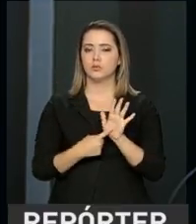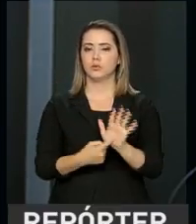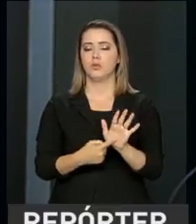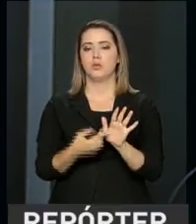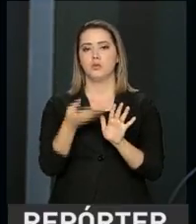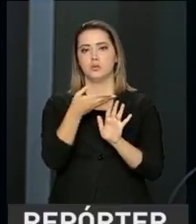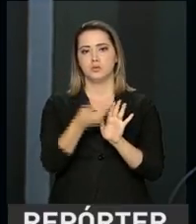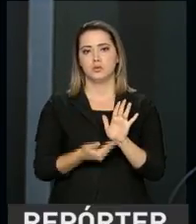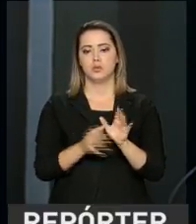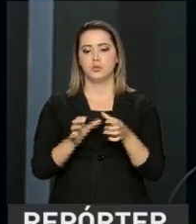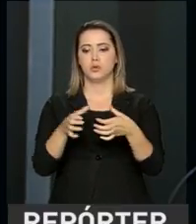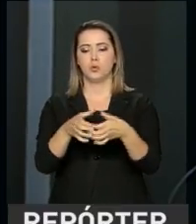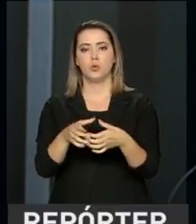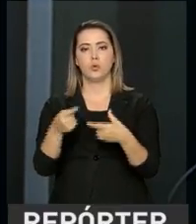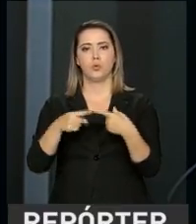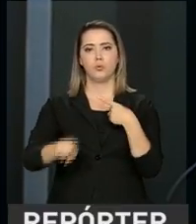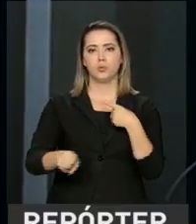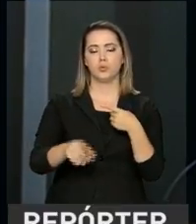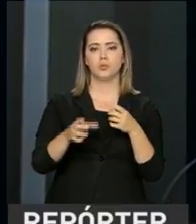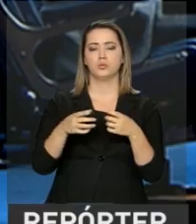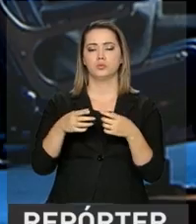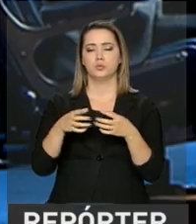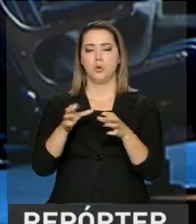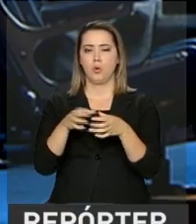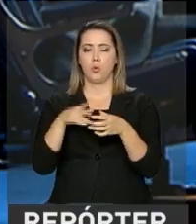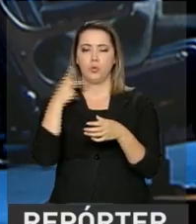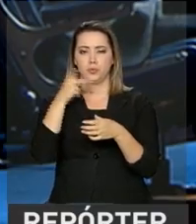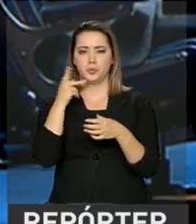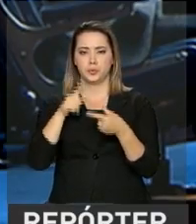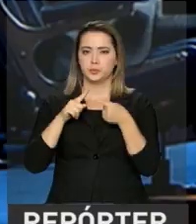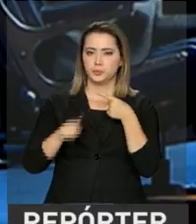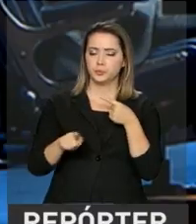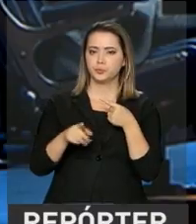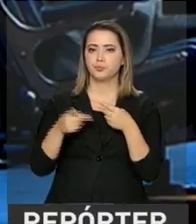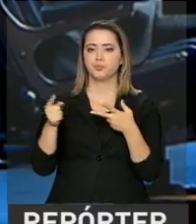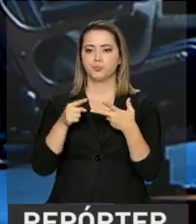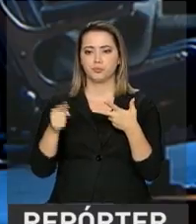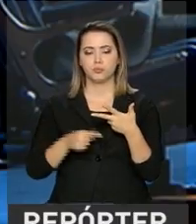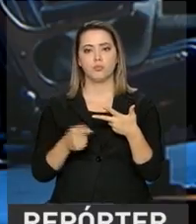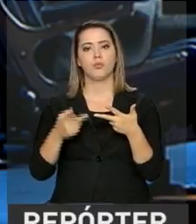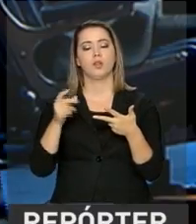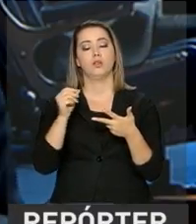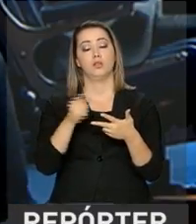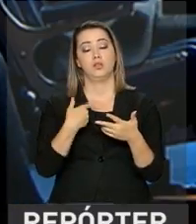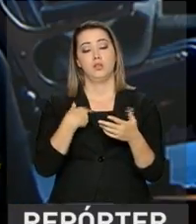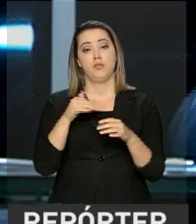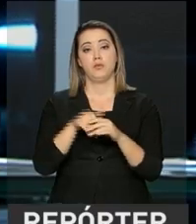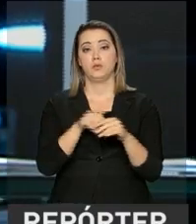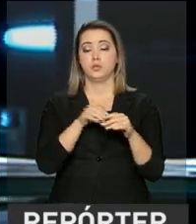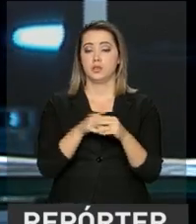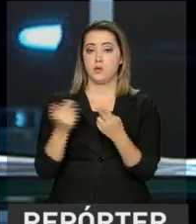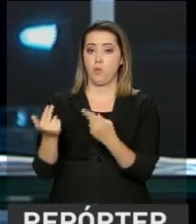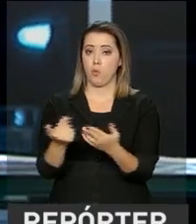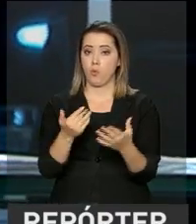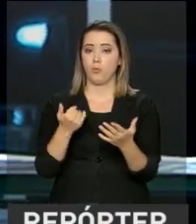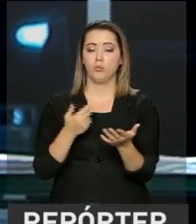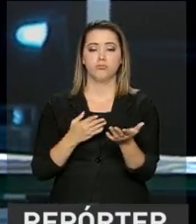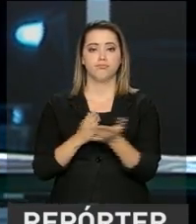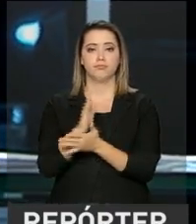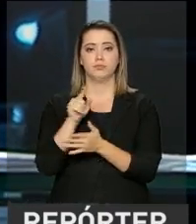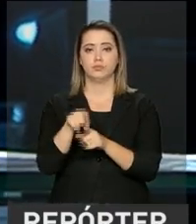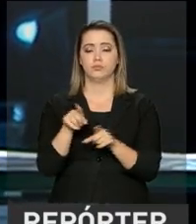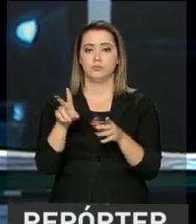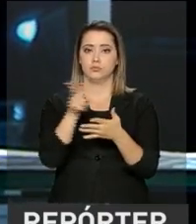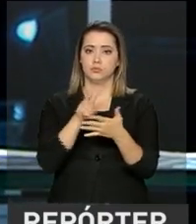da oposição, como os outros dois destaques. Esta votação vai ser parecida com a votação do texto original. Os líderes